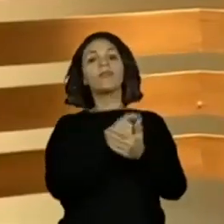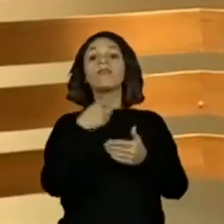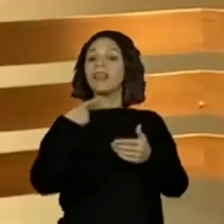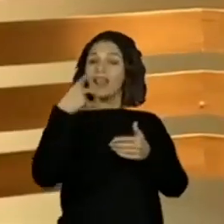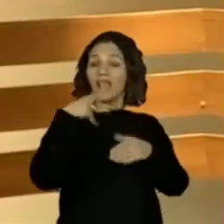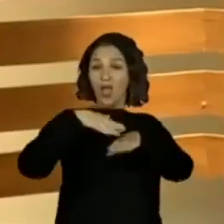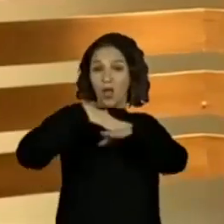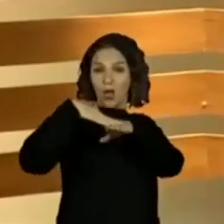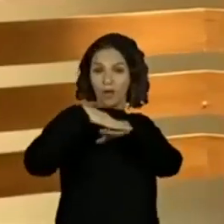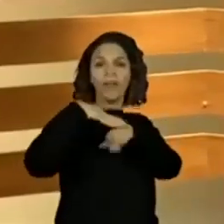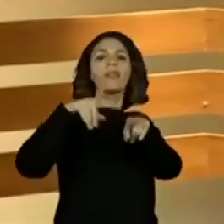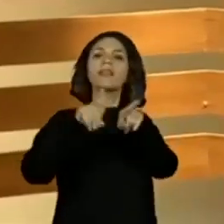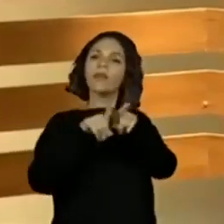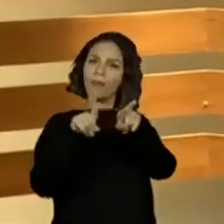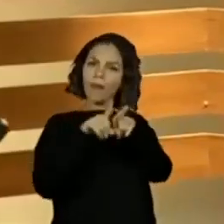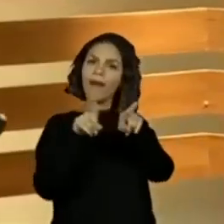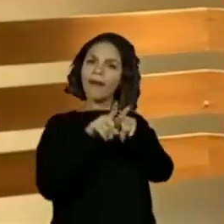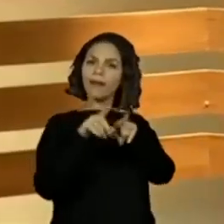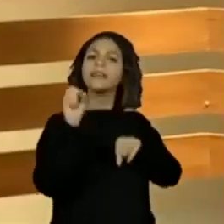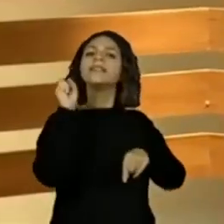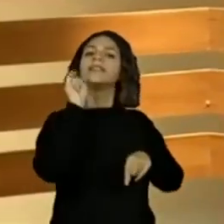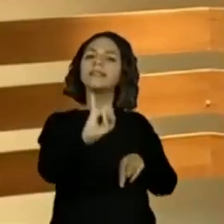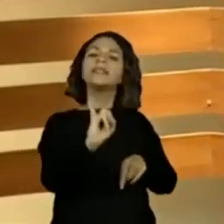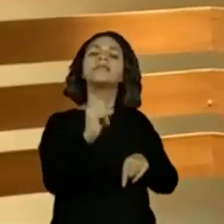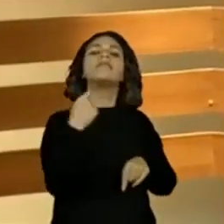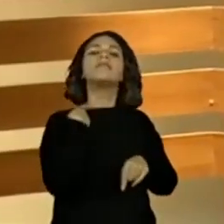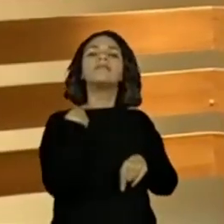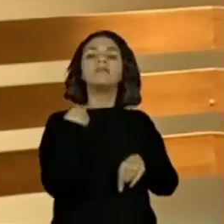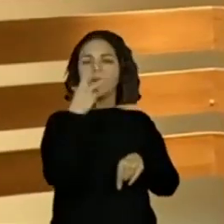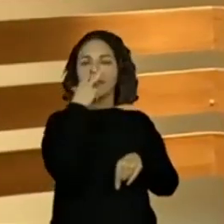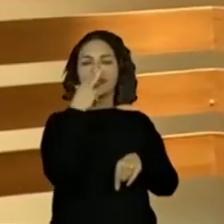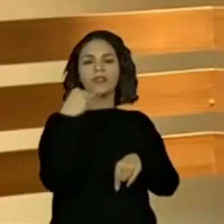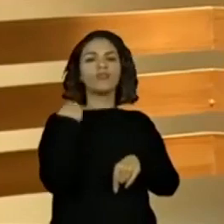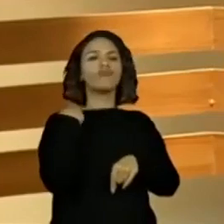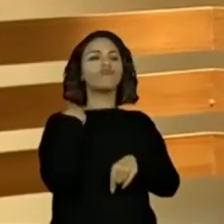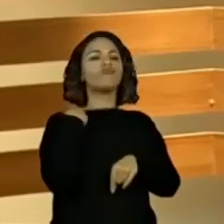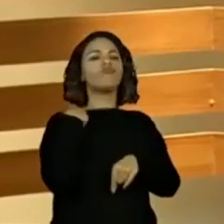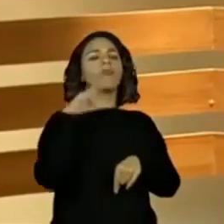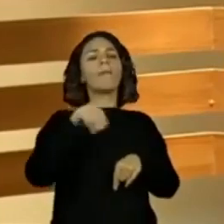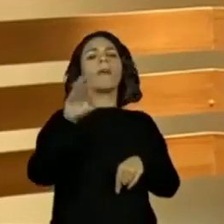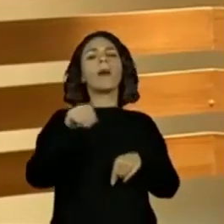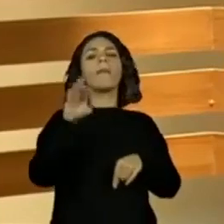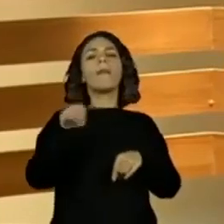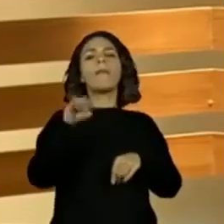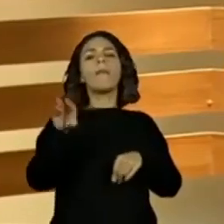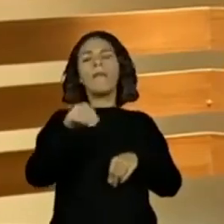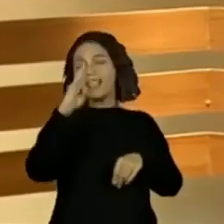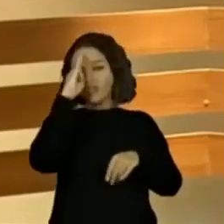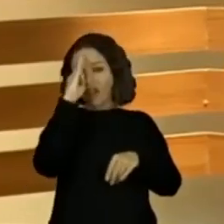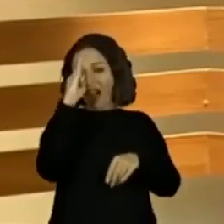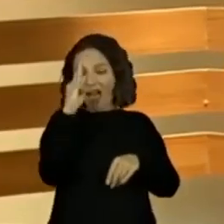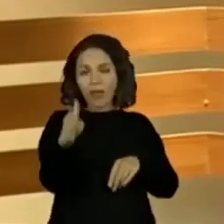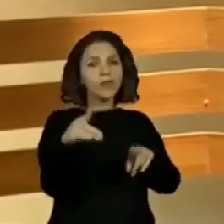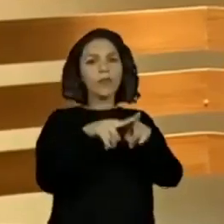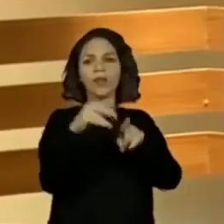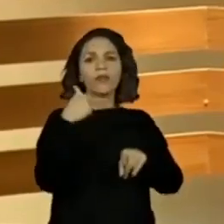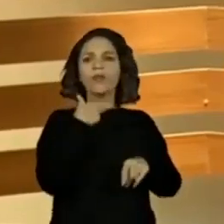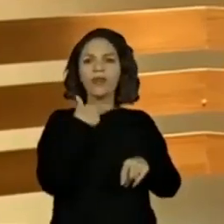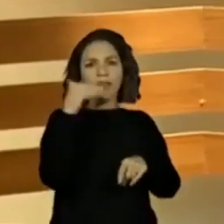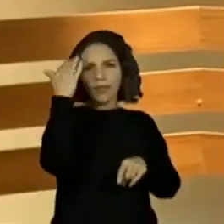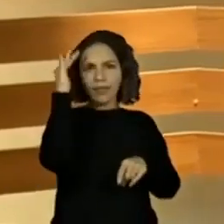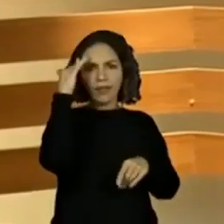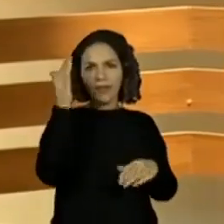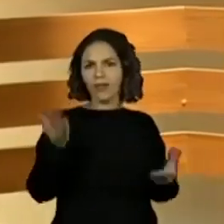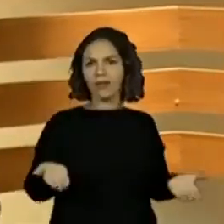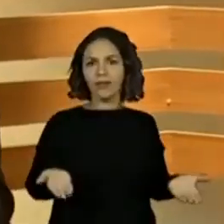fica muito difícil entender se a gente não consegue pontuar a nossa fala. Você consegue pontuar